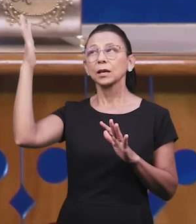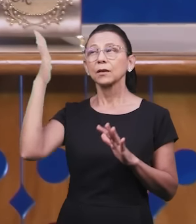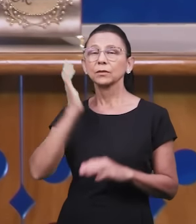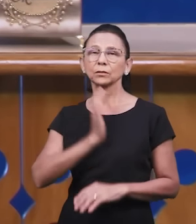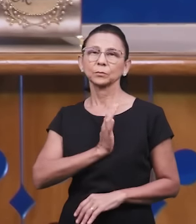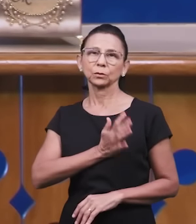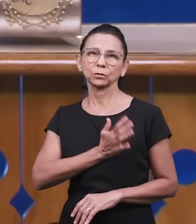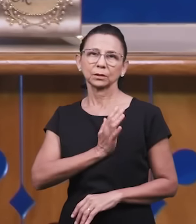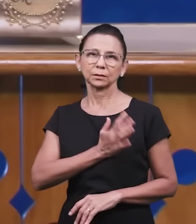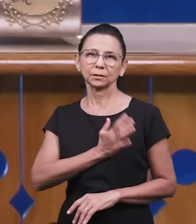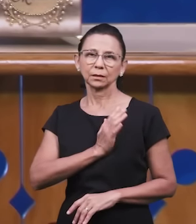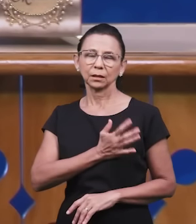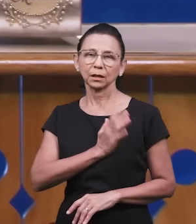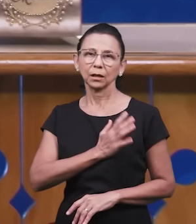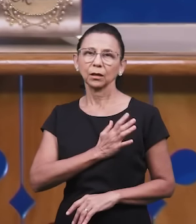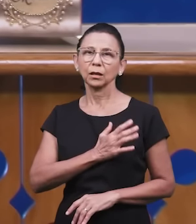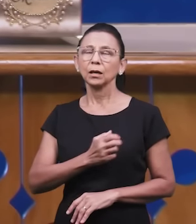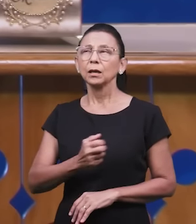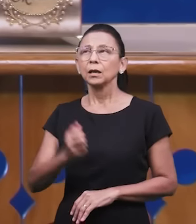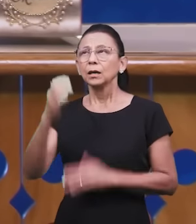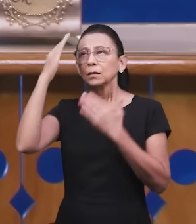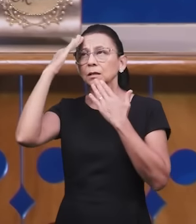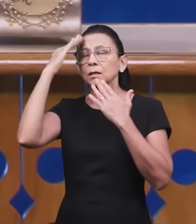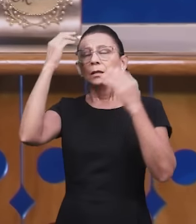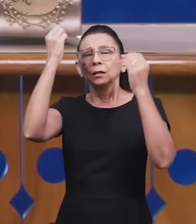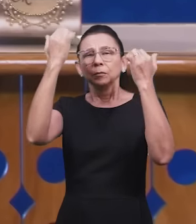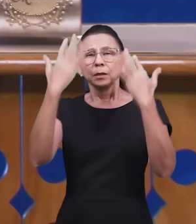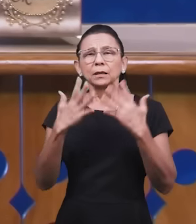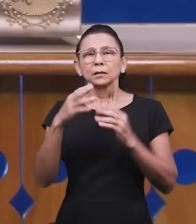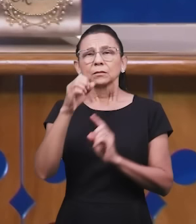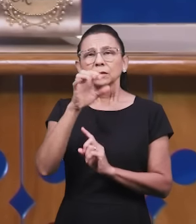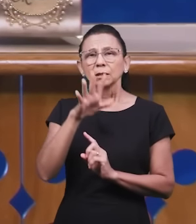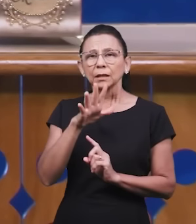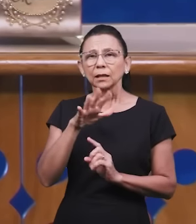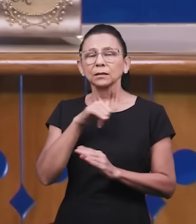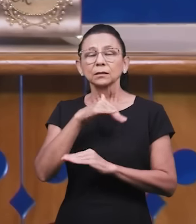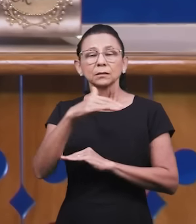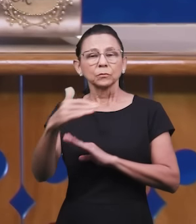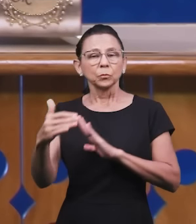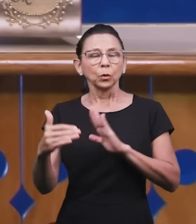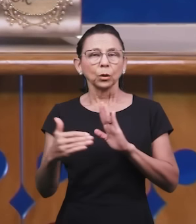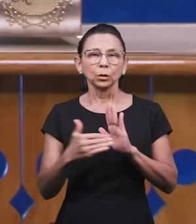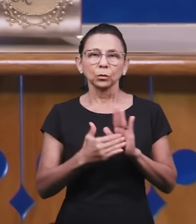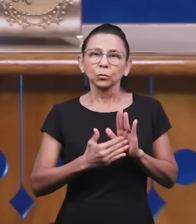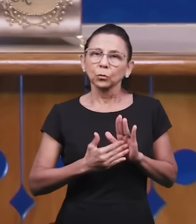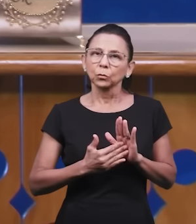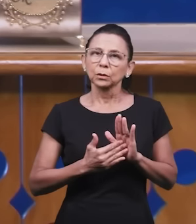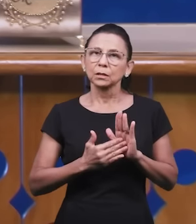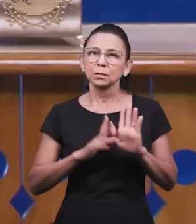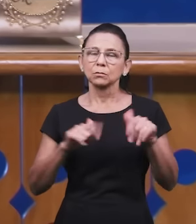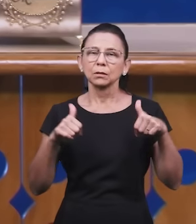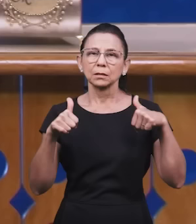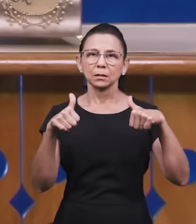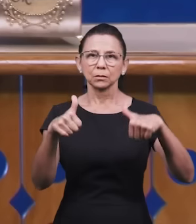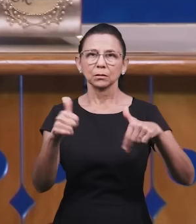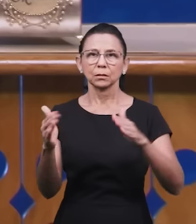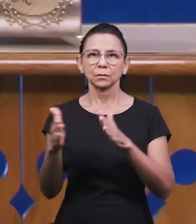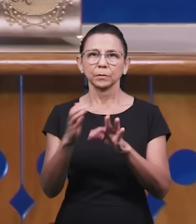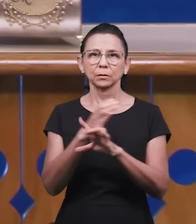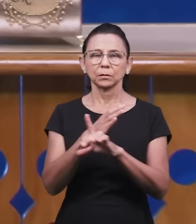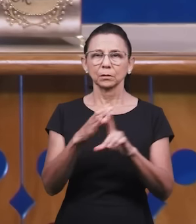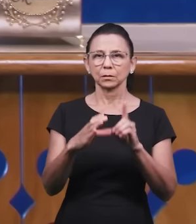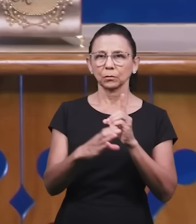nossos corações, pela Tua bênção, pela Tua graça e por tudo aquilo que Tu operaste durante este culto de adoração